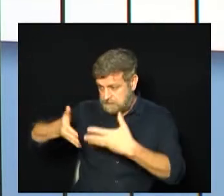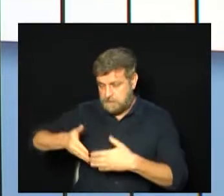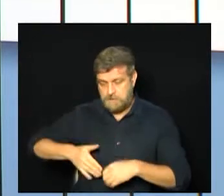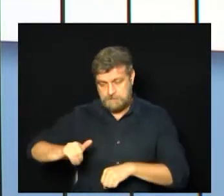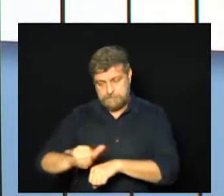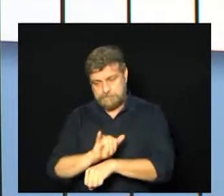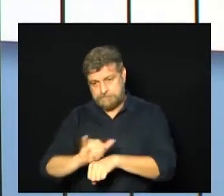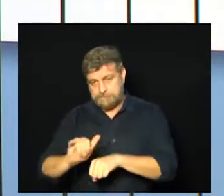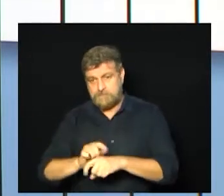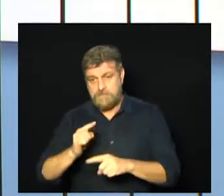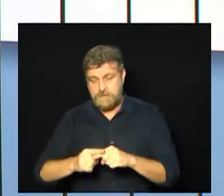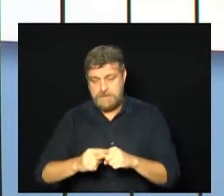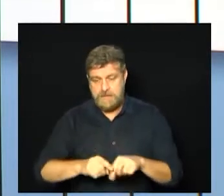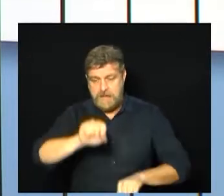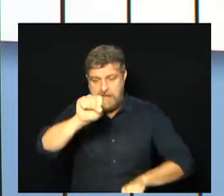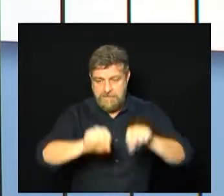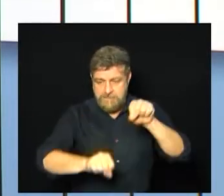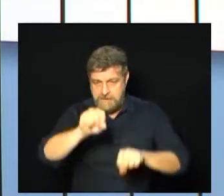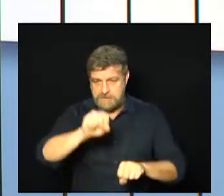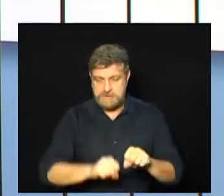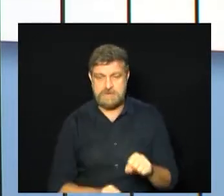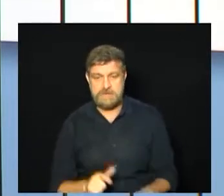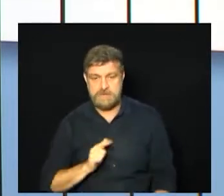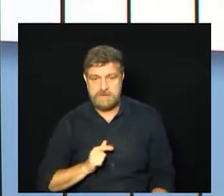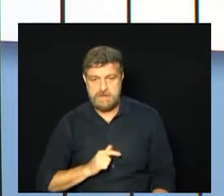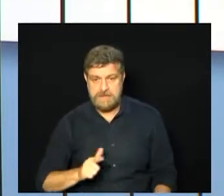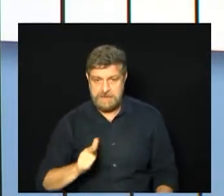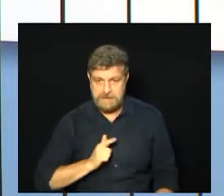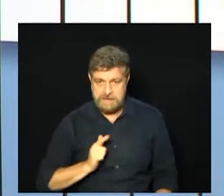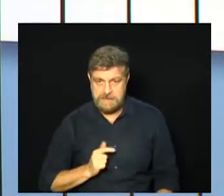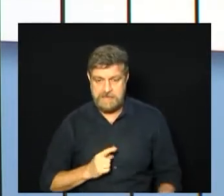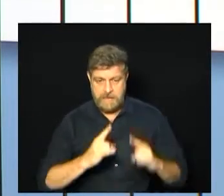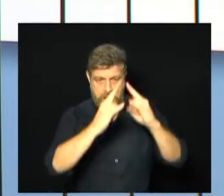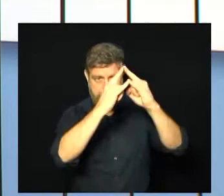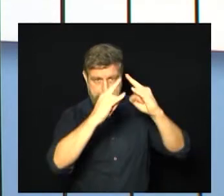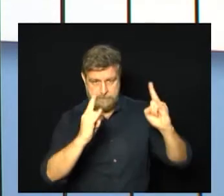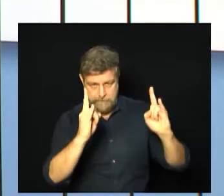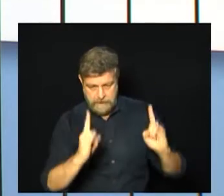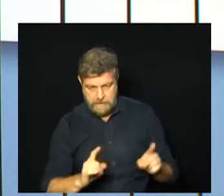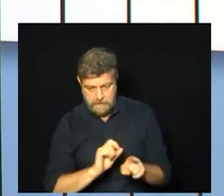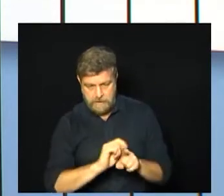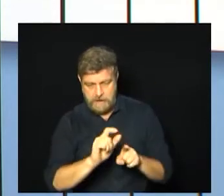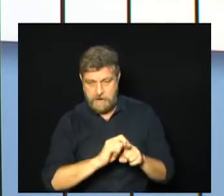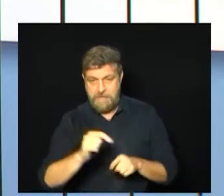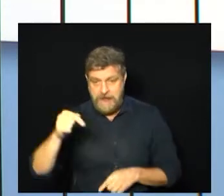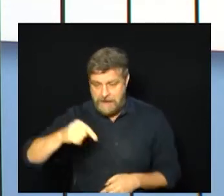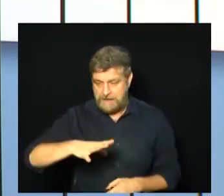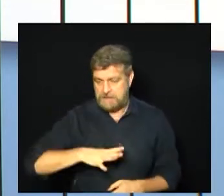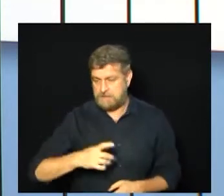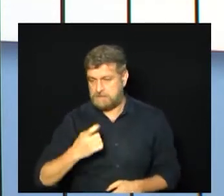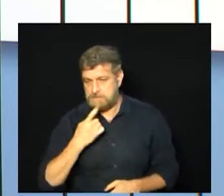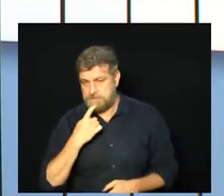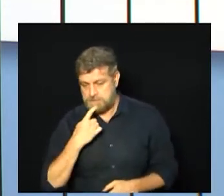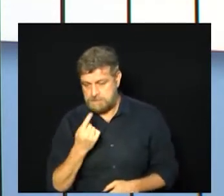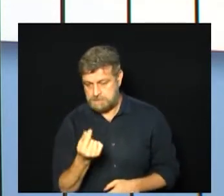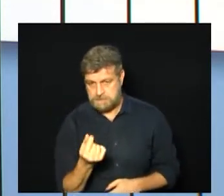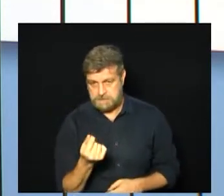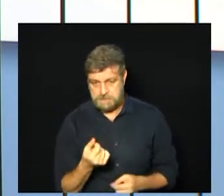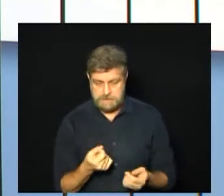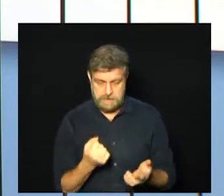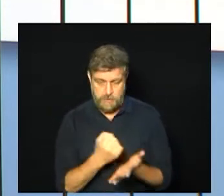para que as empresas voltem a ocupar os barracões e galpões da cidade, gerando emprego.